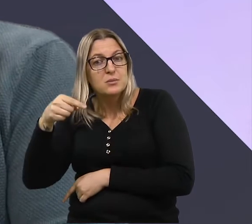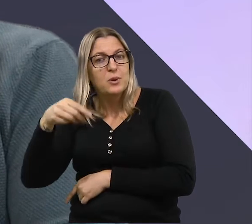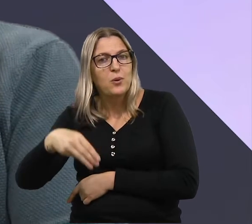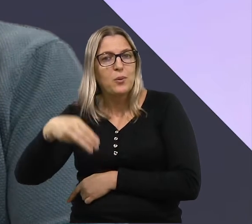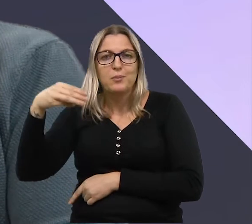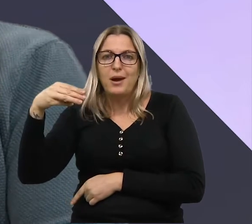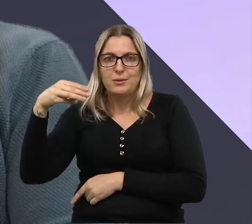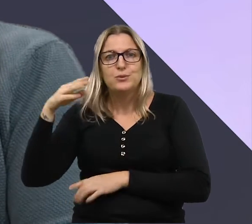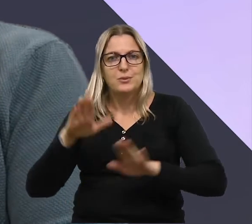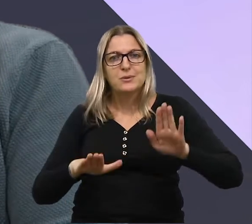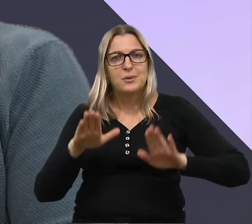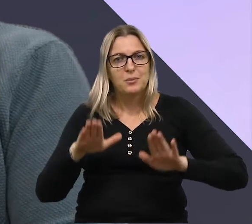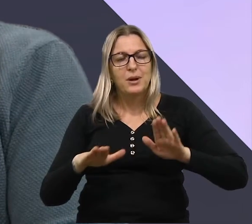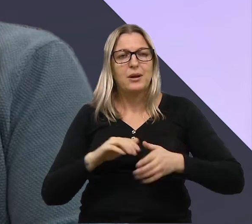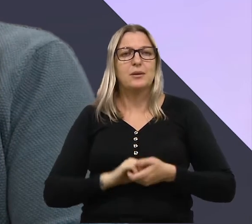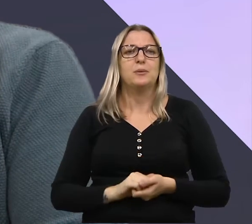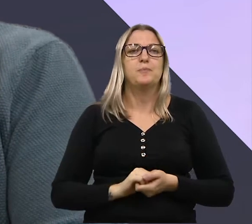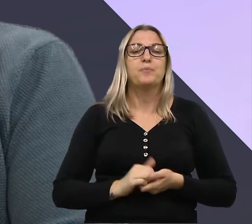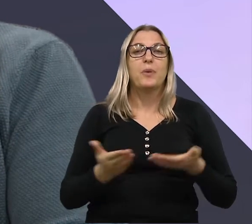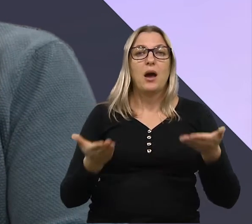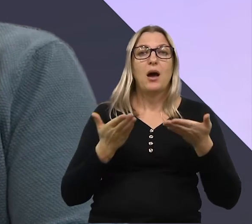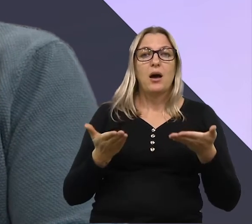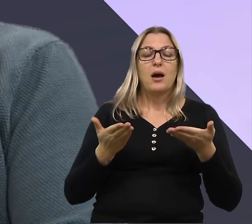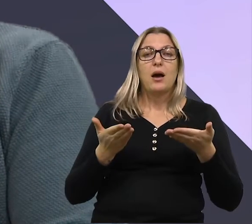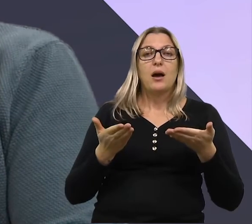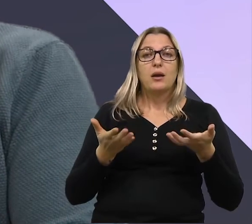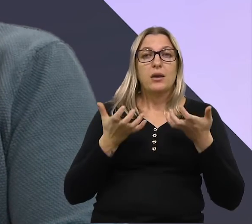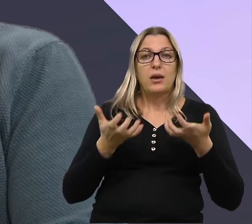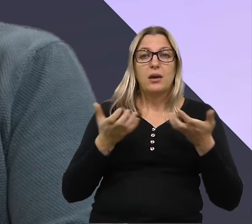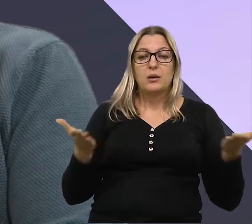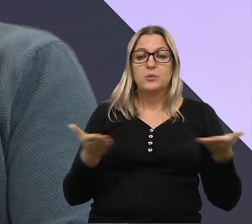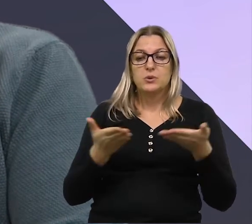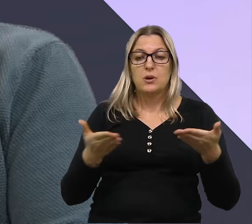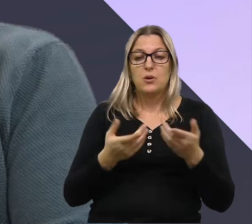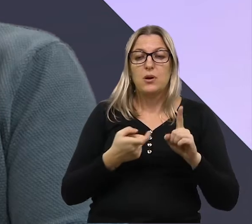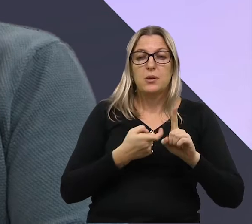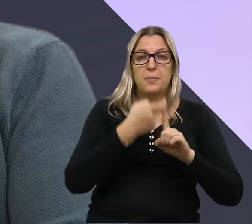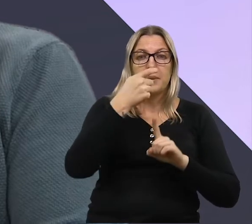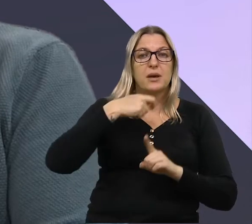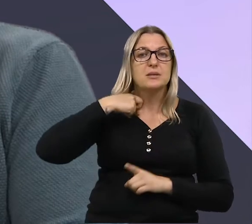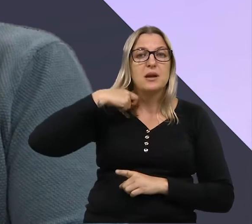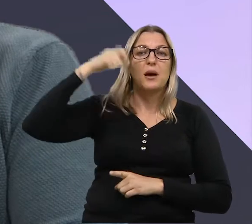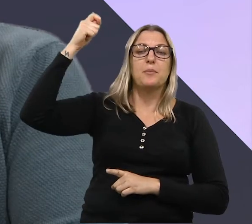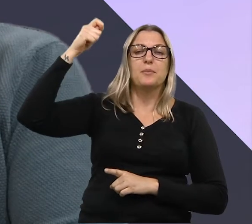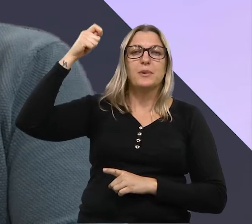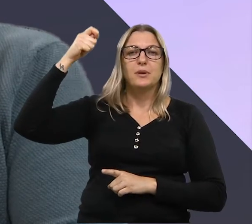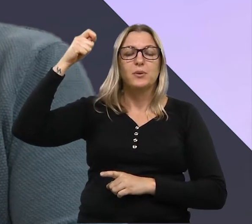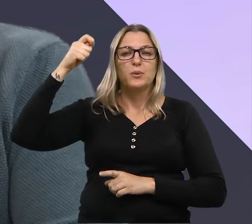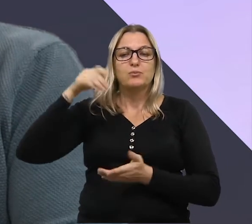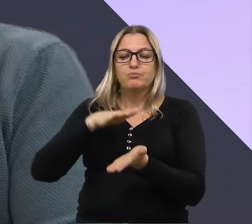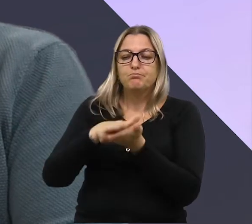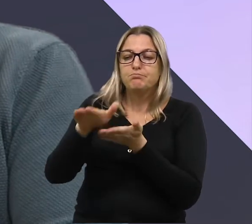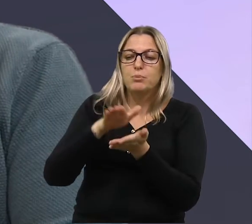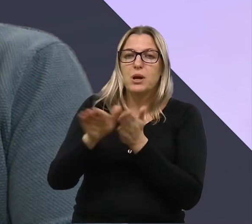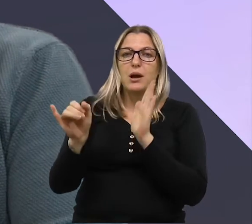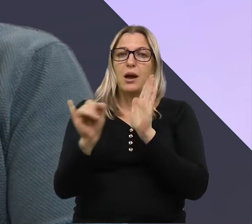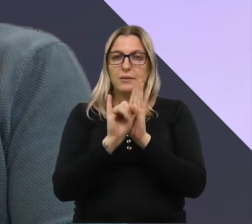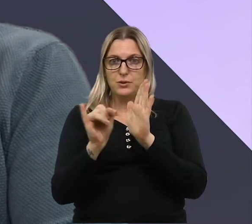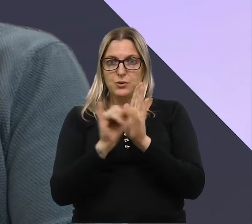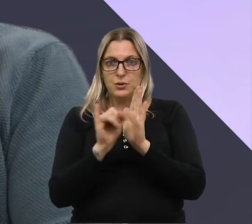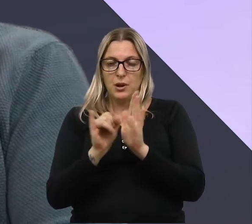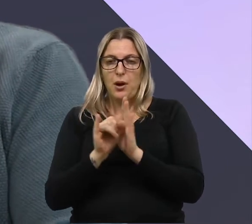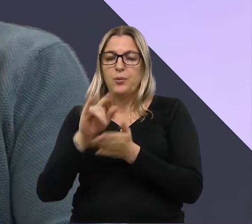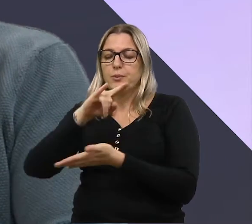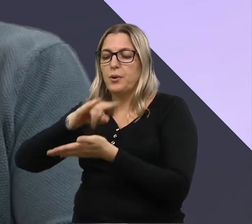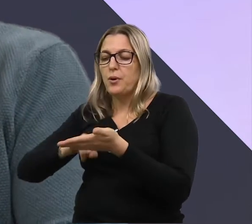nós queremos agora no mês no mês de abril já lançar o edital para contratar empresa que vai fazer a